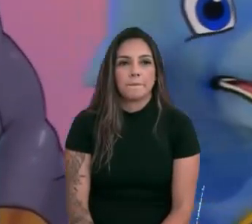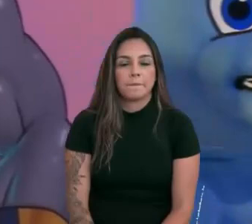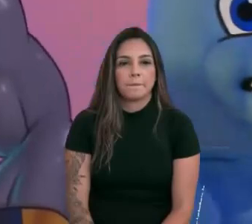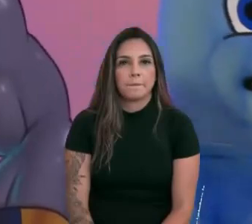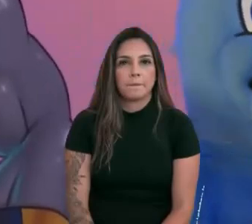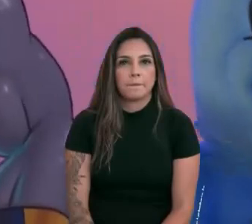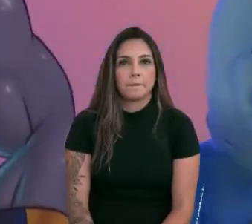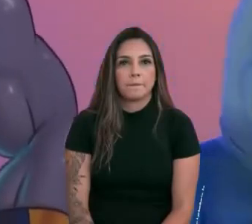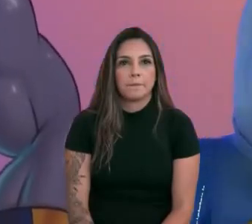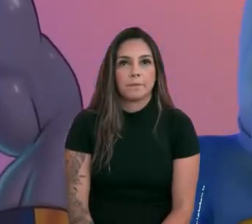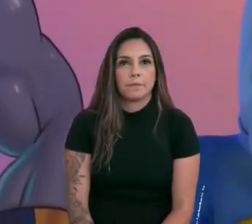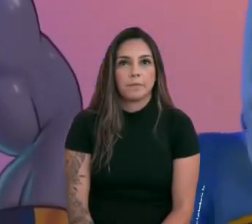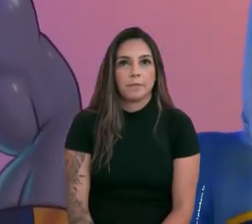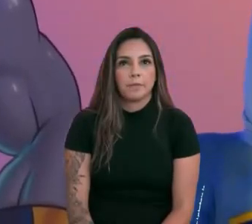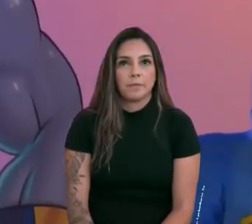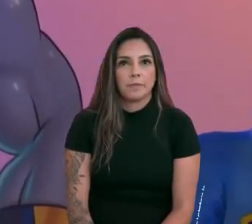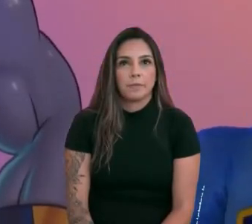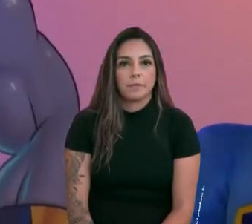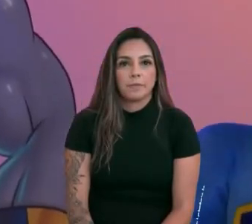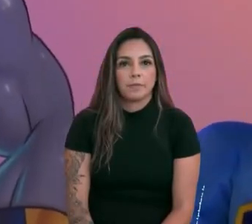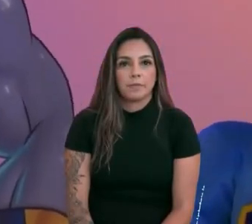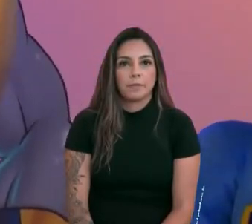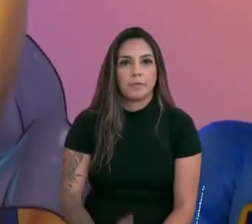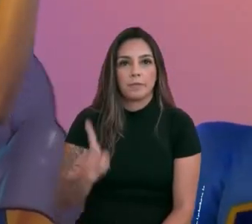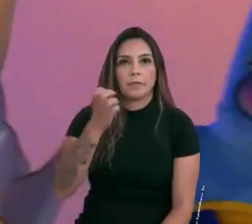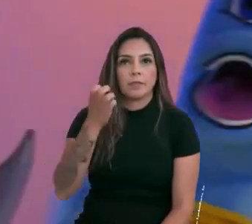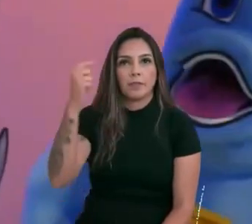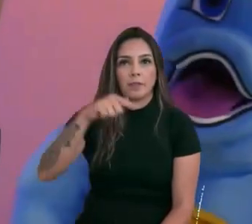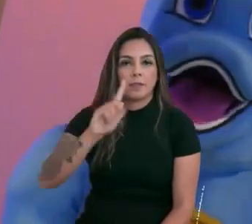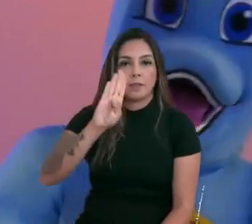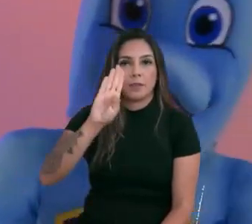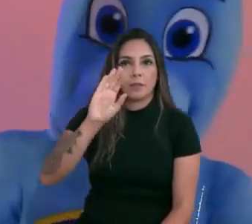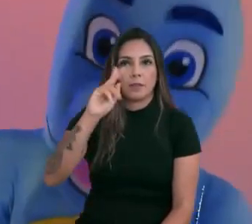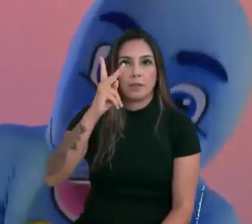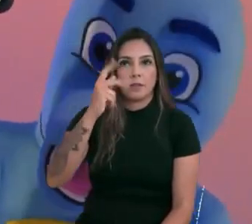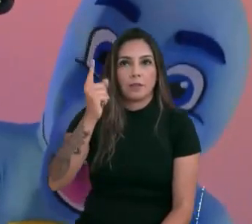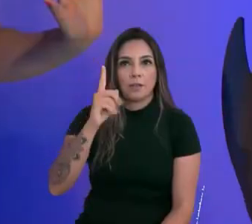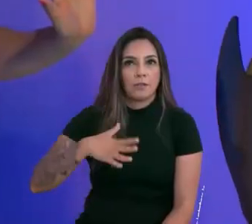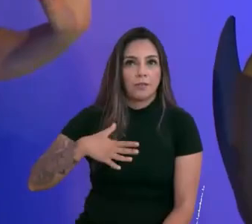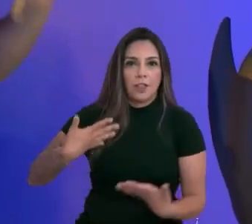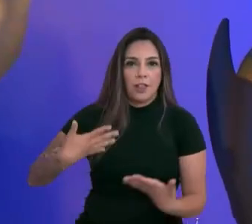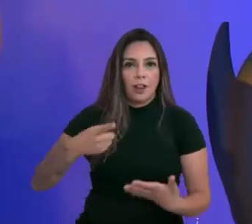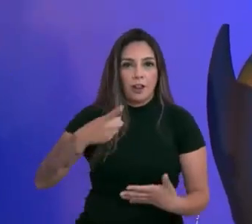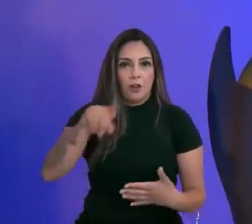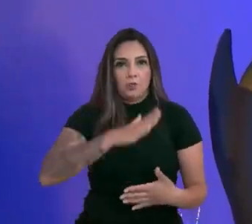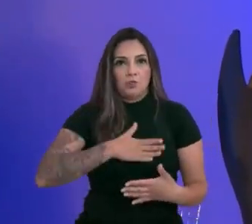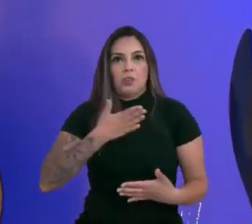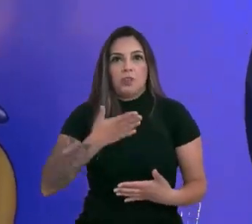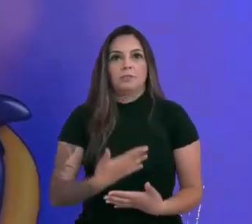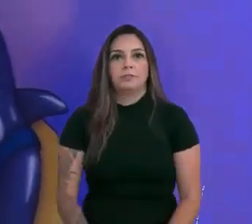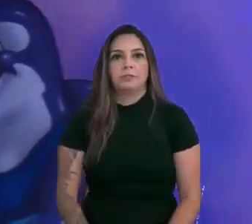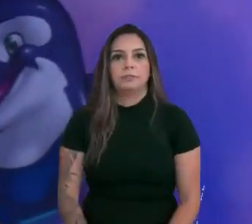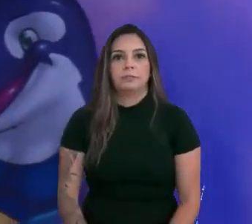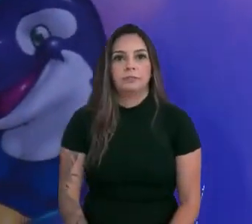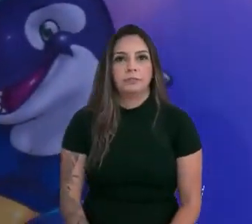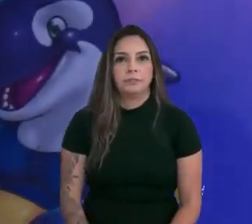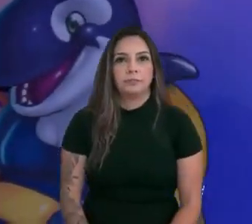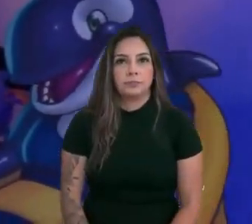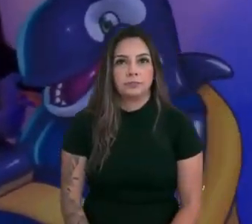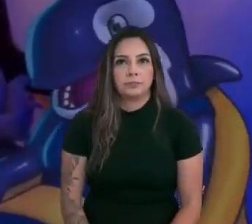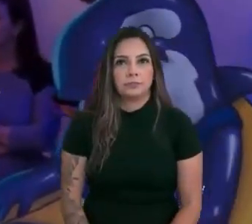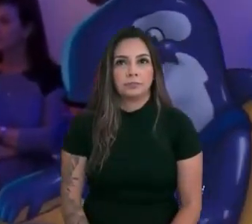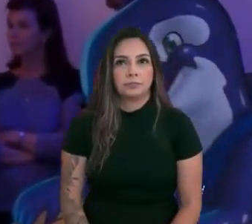Bolhão, muito bem. A gente nem quis trazer o Bolhão para ele não assustar vocês. Ele adora